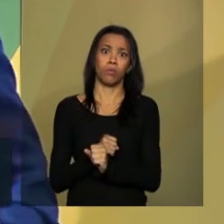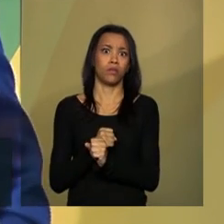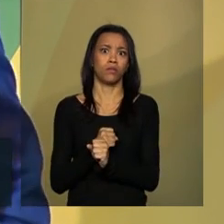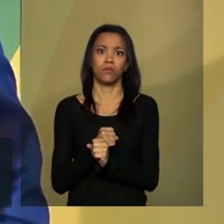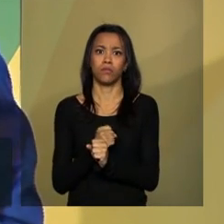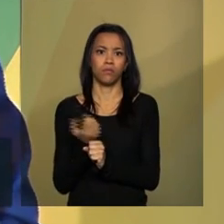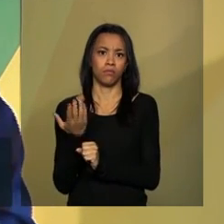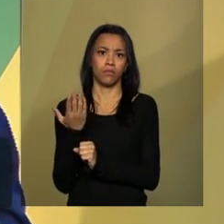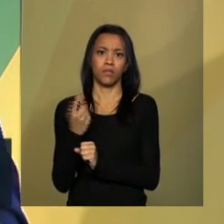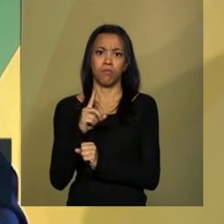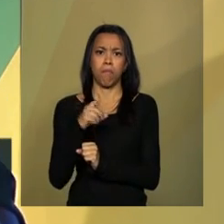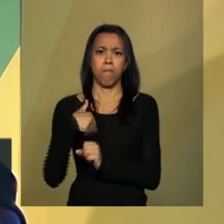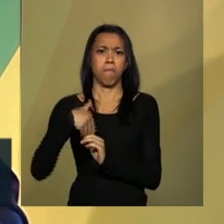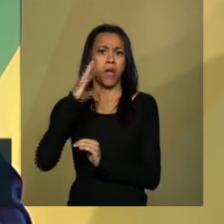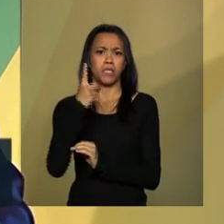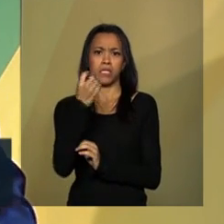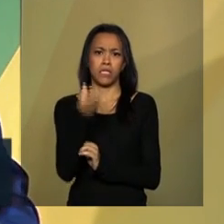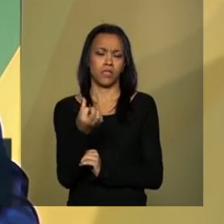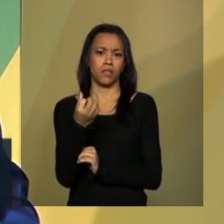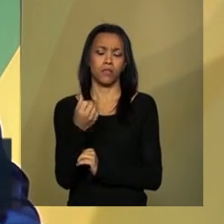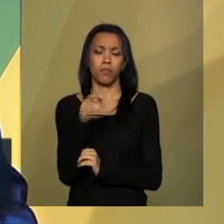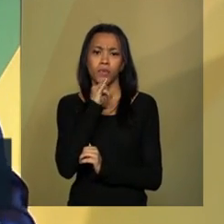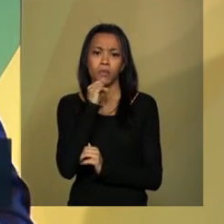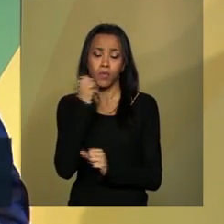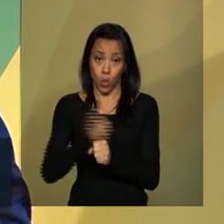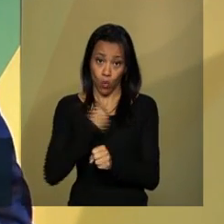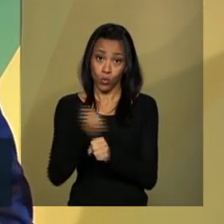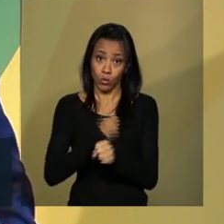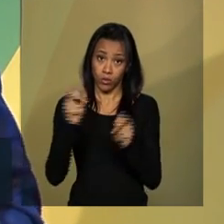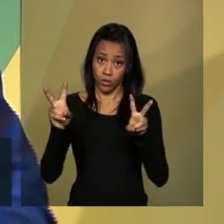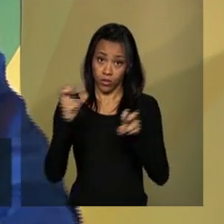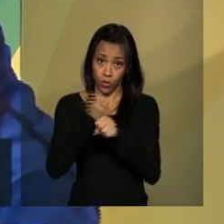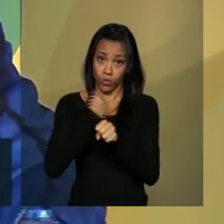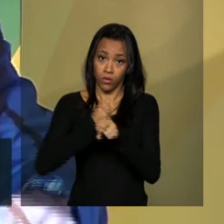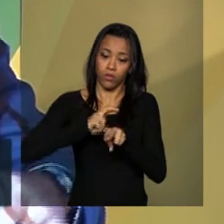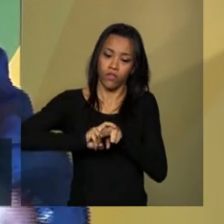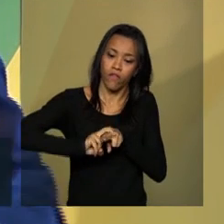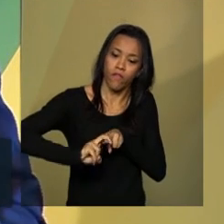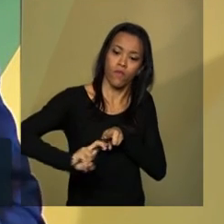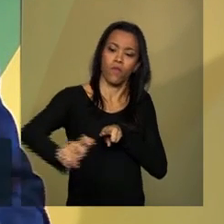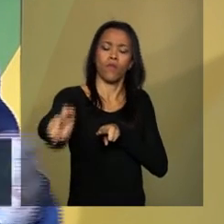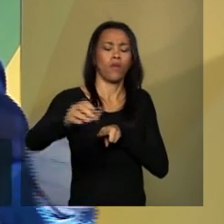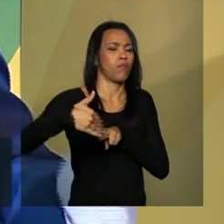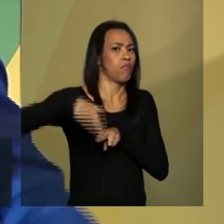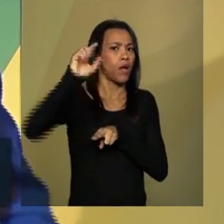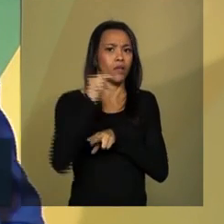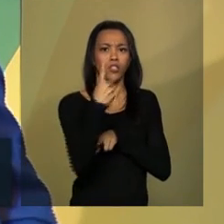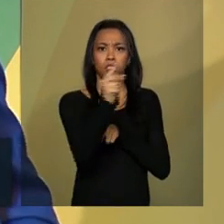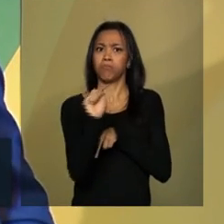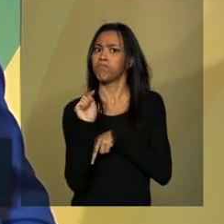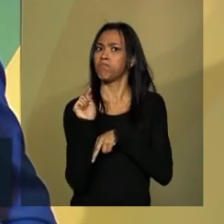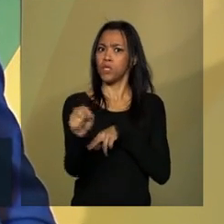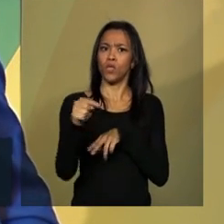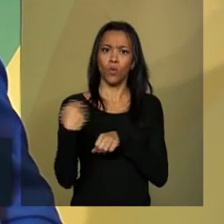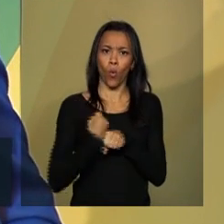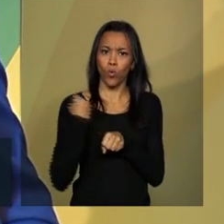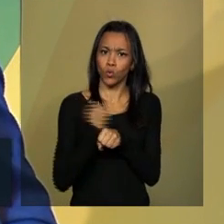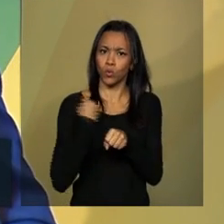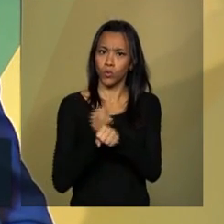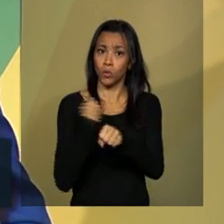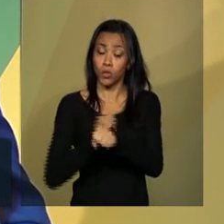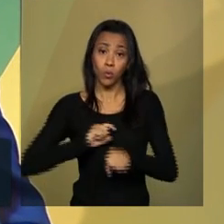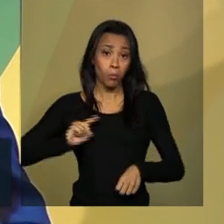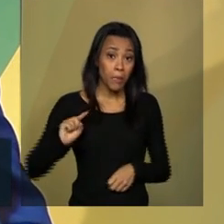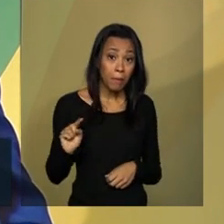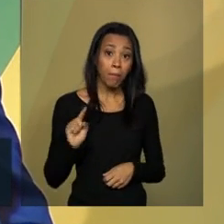isso. Quando a gente fala de ferrovias, temos mais de 1.000 quilômetros construídos no primeiro mandato